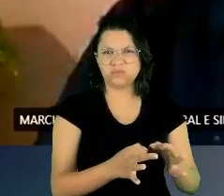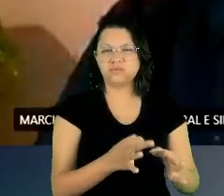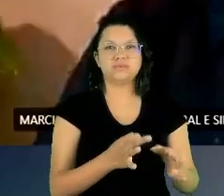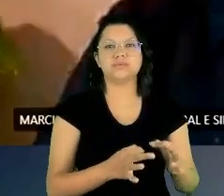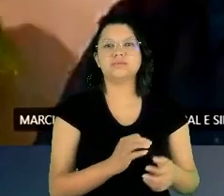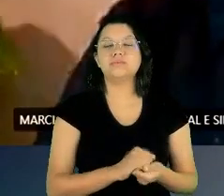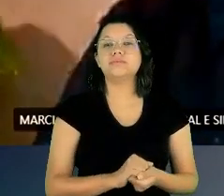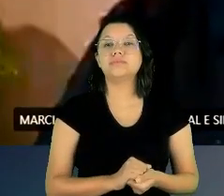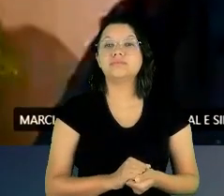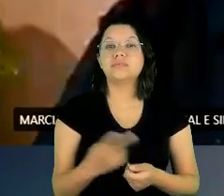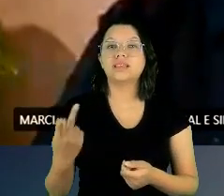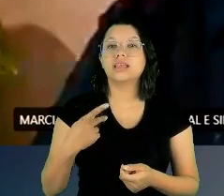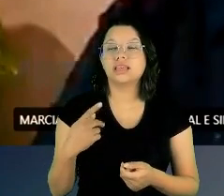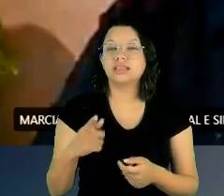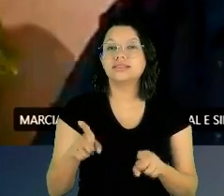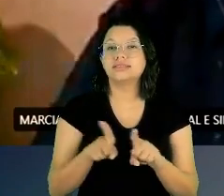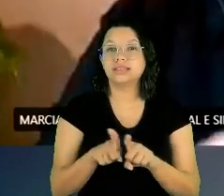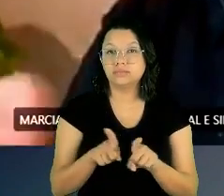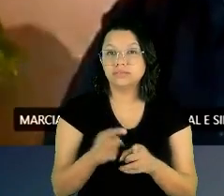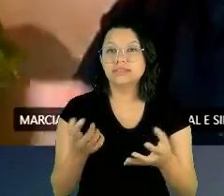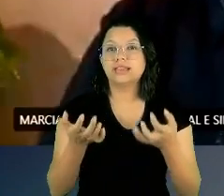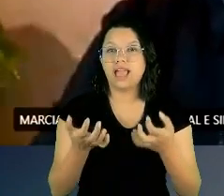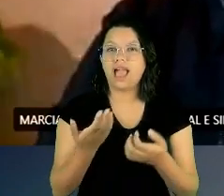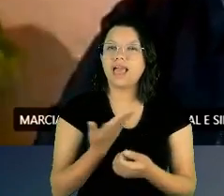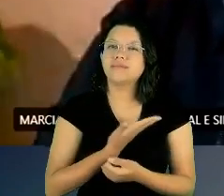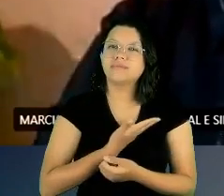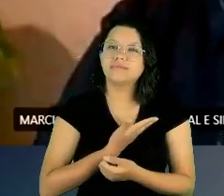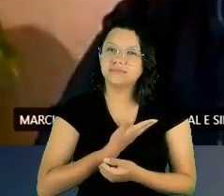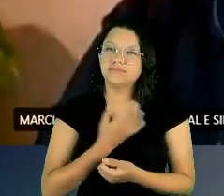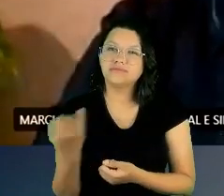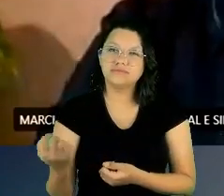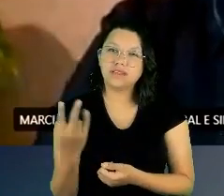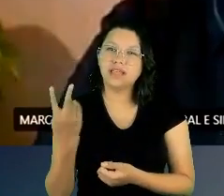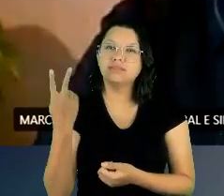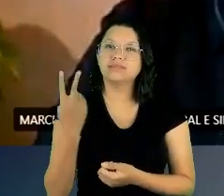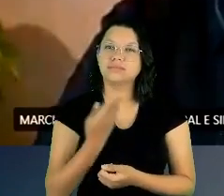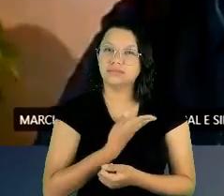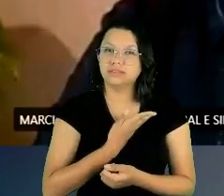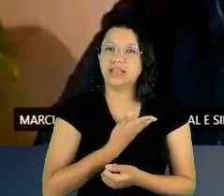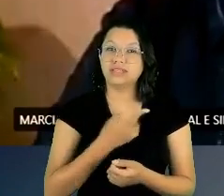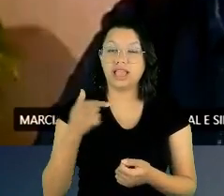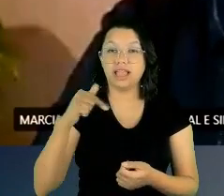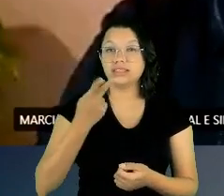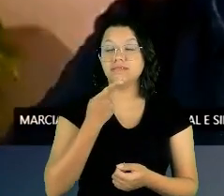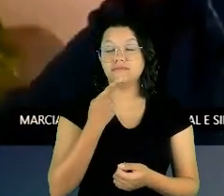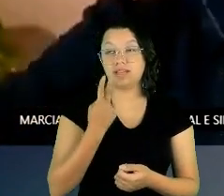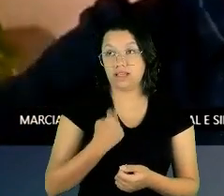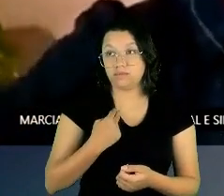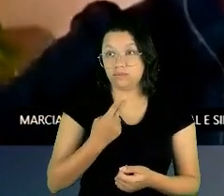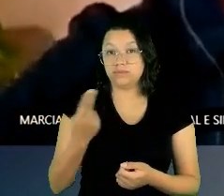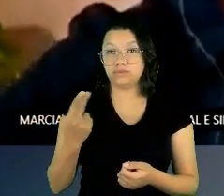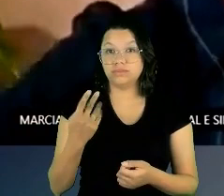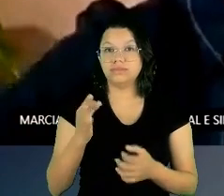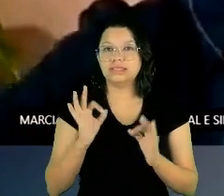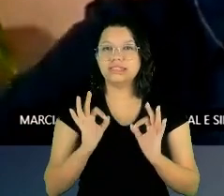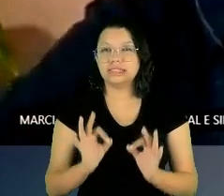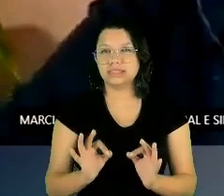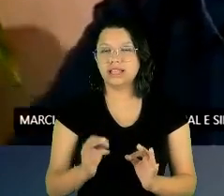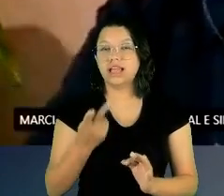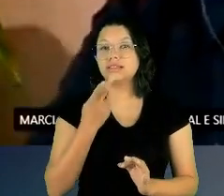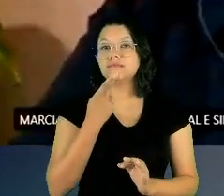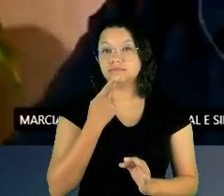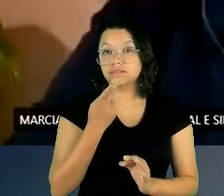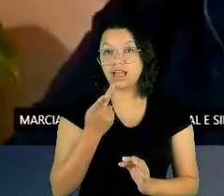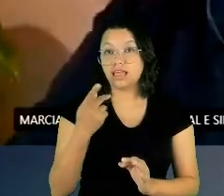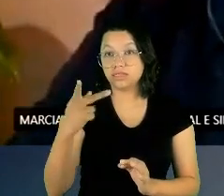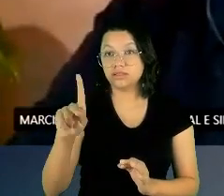à injustiça. E nós também prezamos a amizade. Aqui, falo em meu nome,